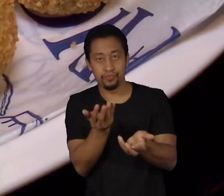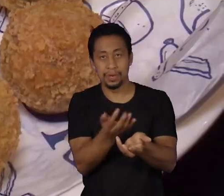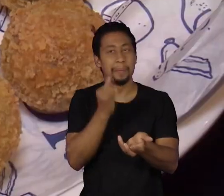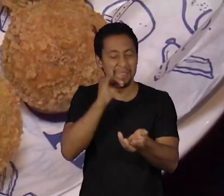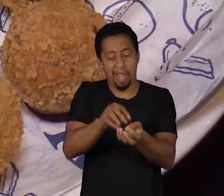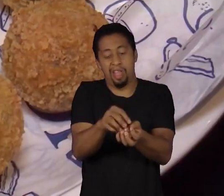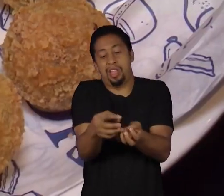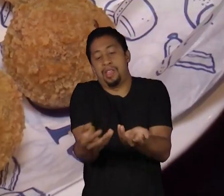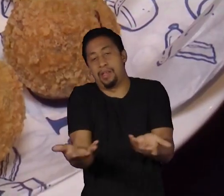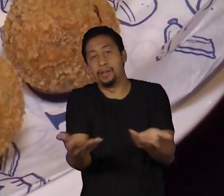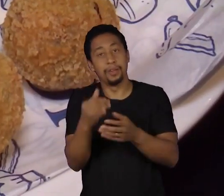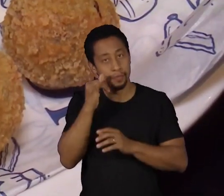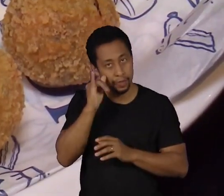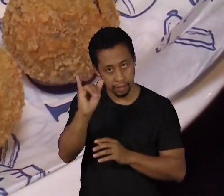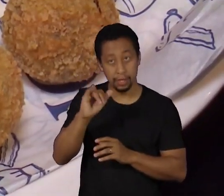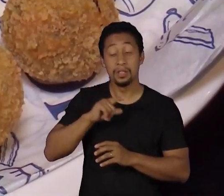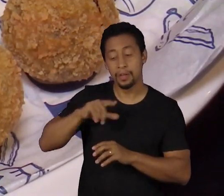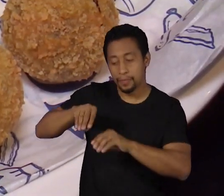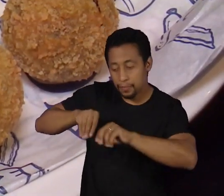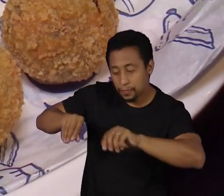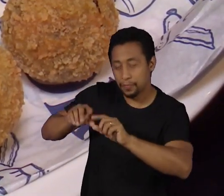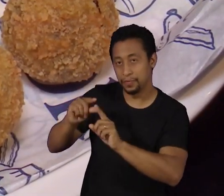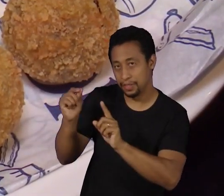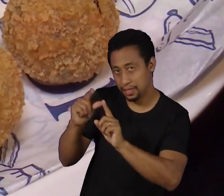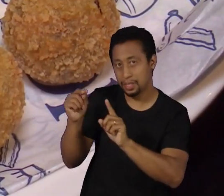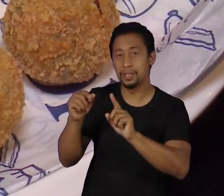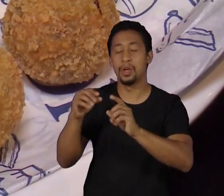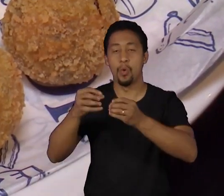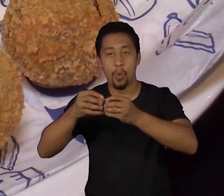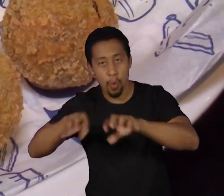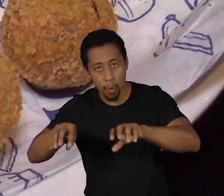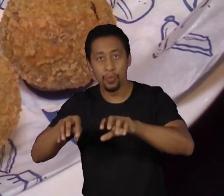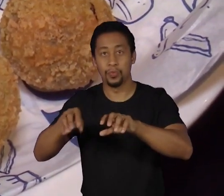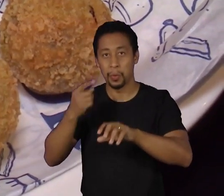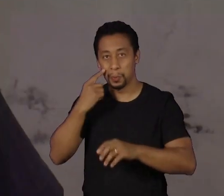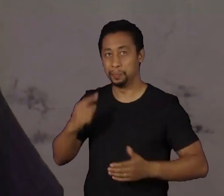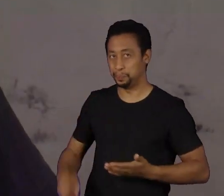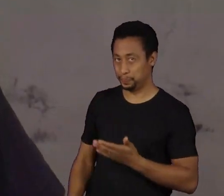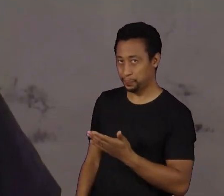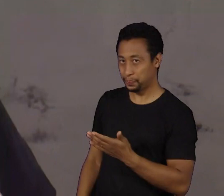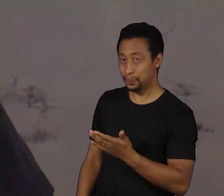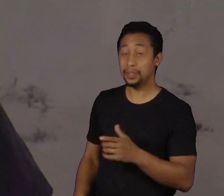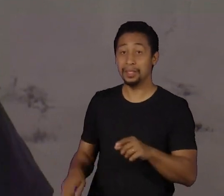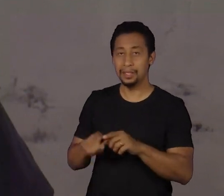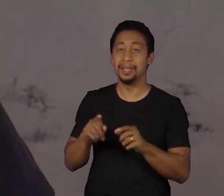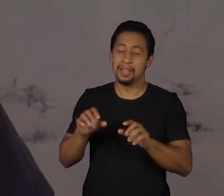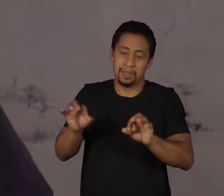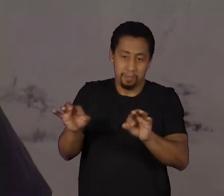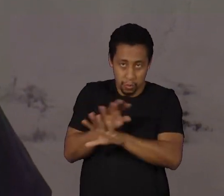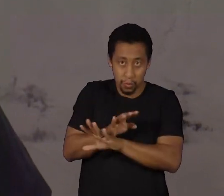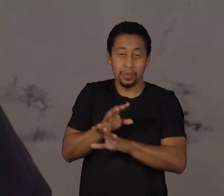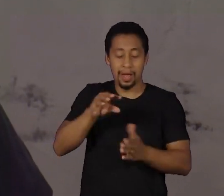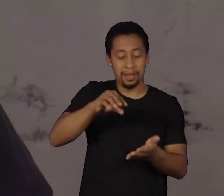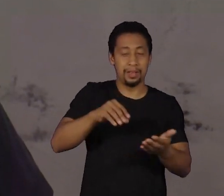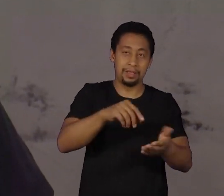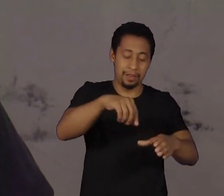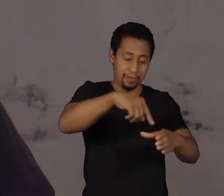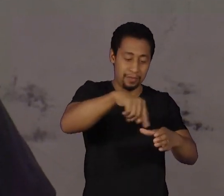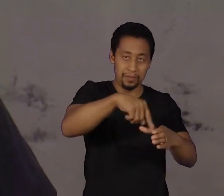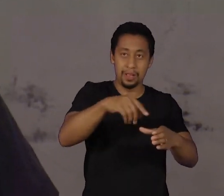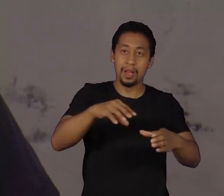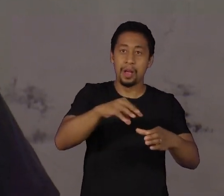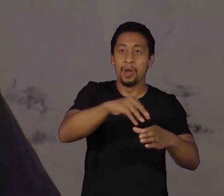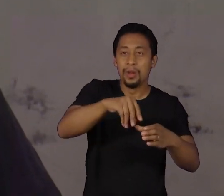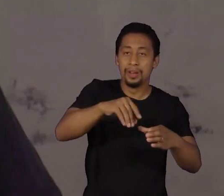ovo, farinha de trigo e panko. E a gente joga no óleo bem quente e é só degustar. Um